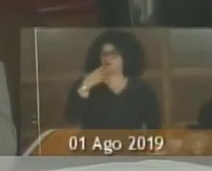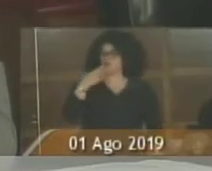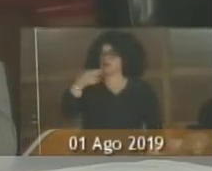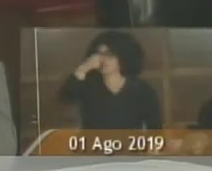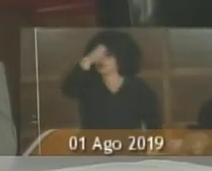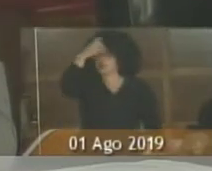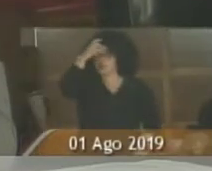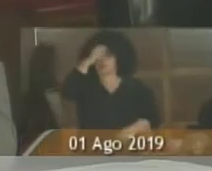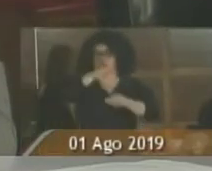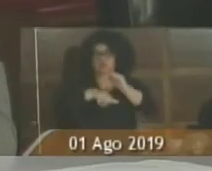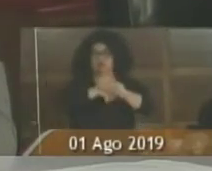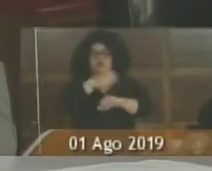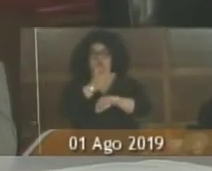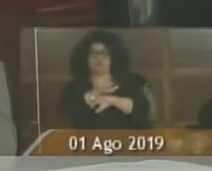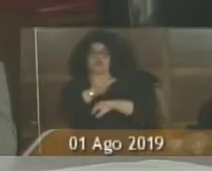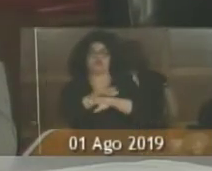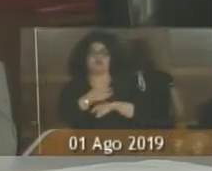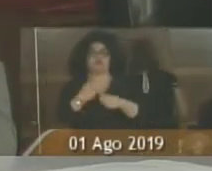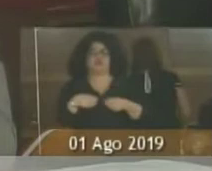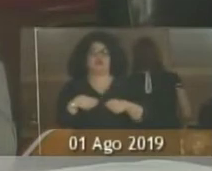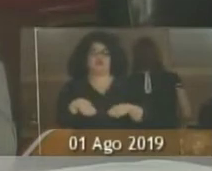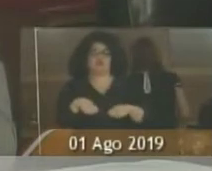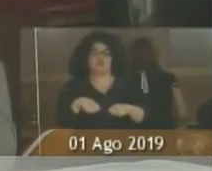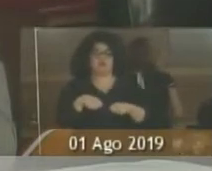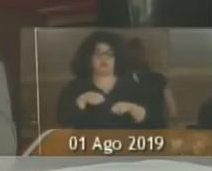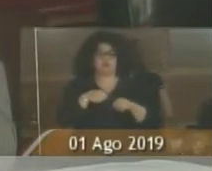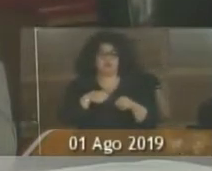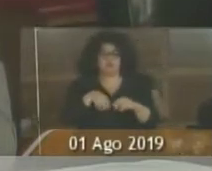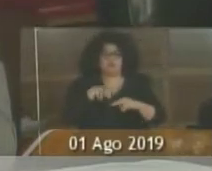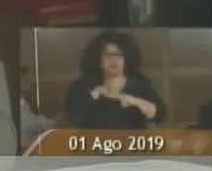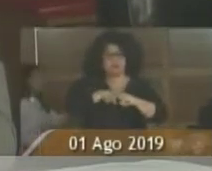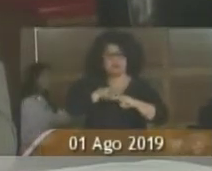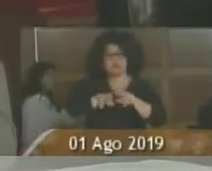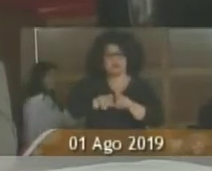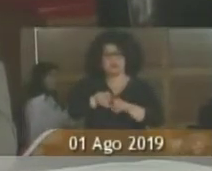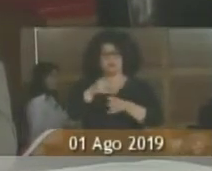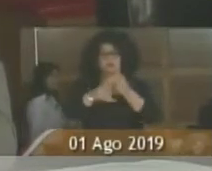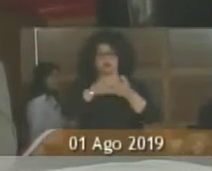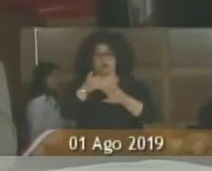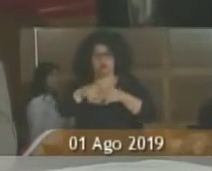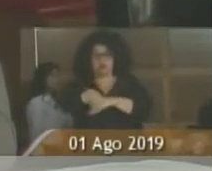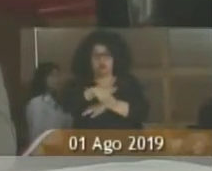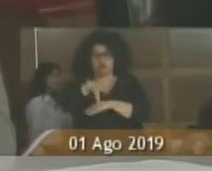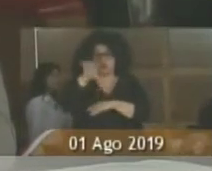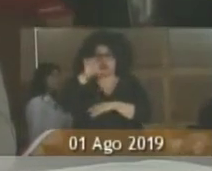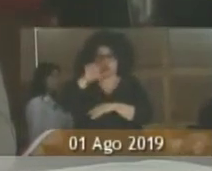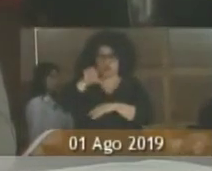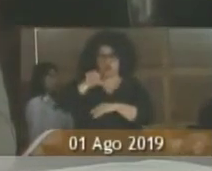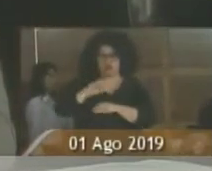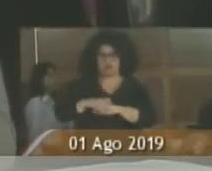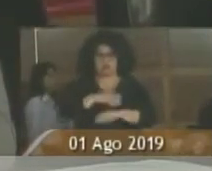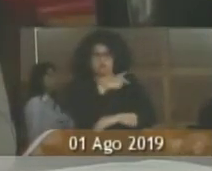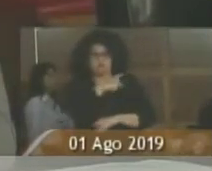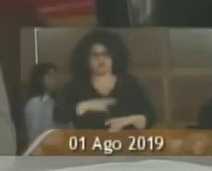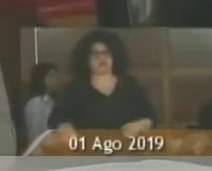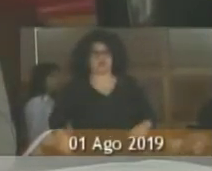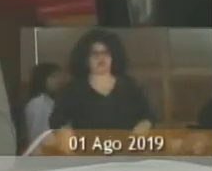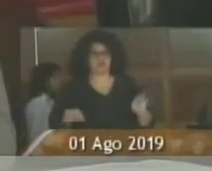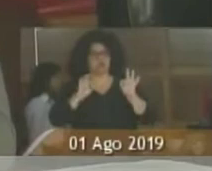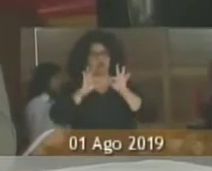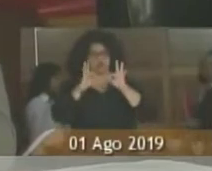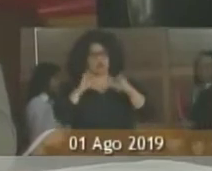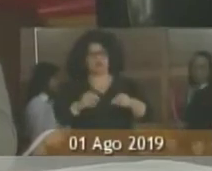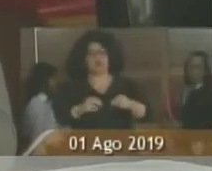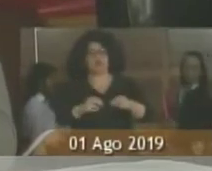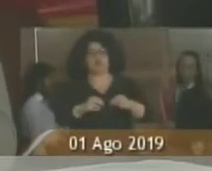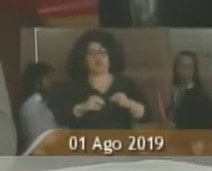prefeito a reforma da praça com colocação de bancos de eucalipto e kits de recreação na rua 9, bairro Vila Nova. Senhor presidente, todas essas